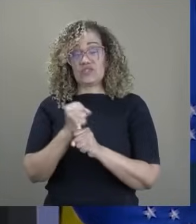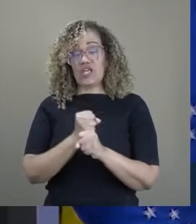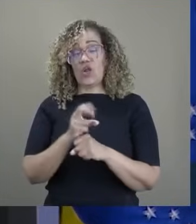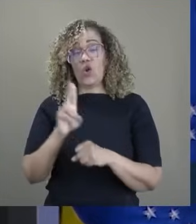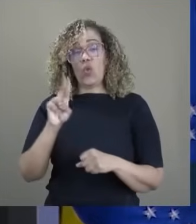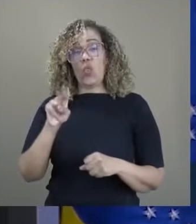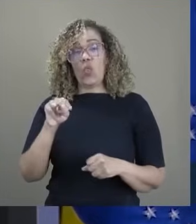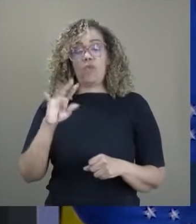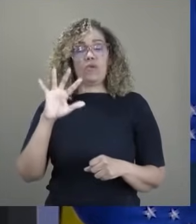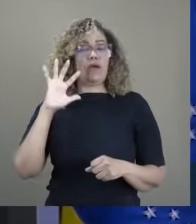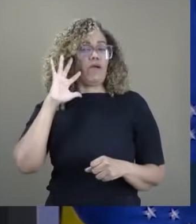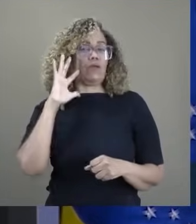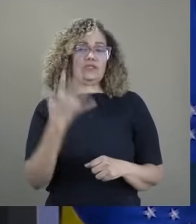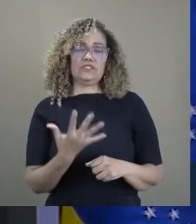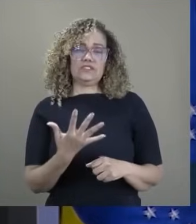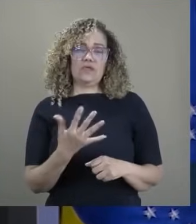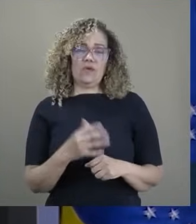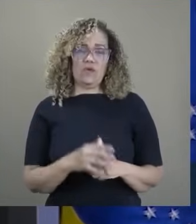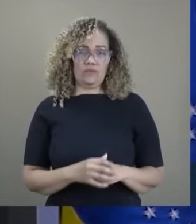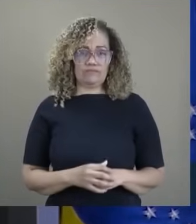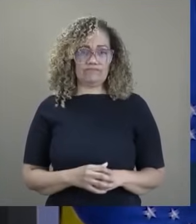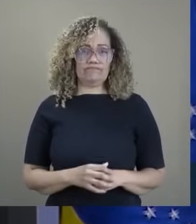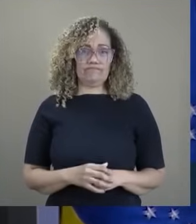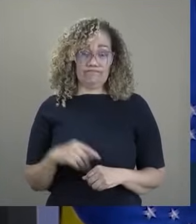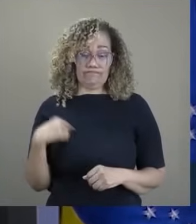aconteceu nós precisamos